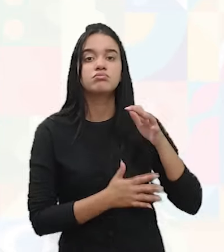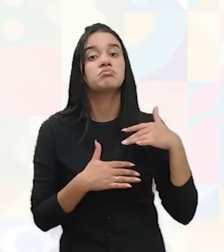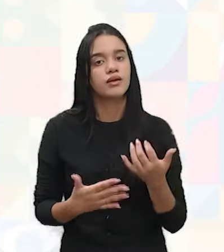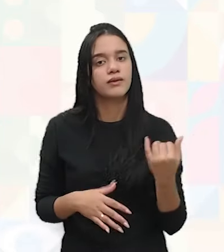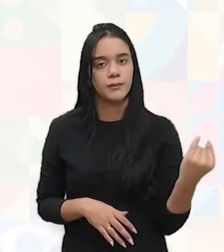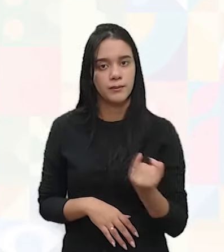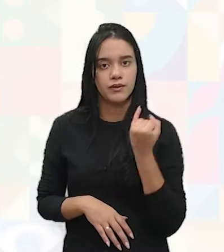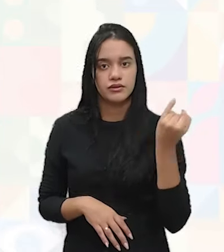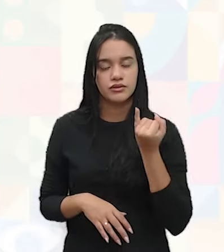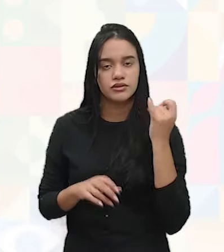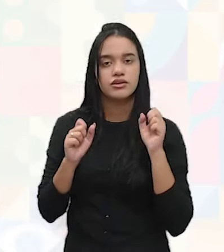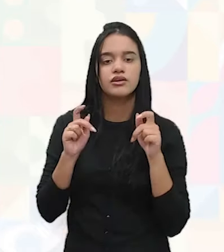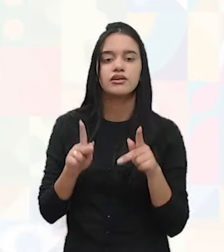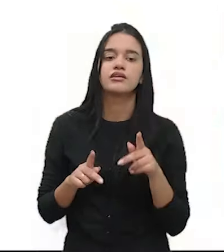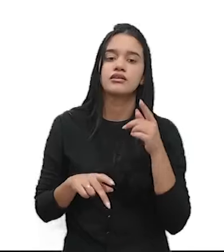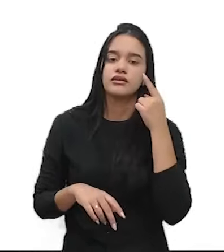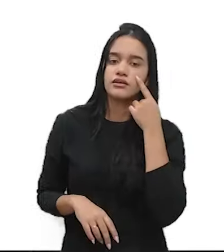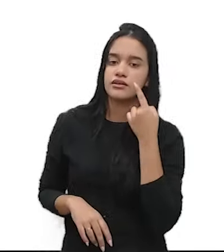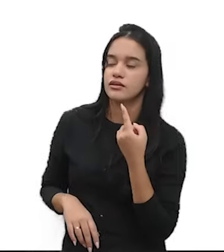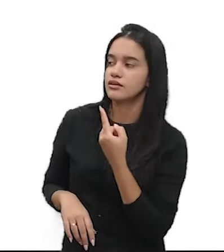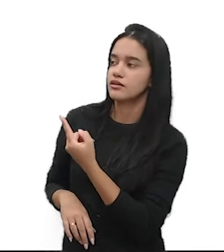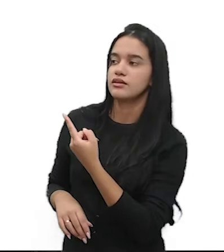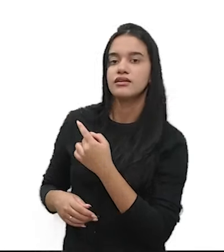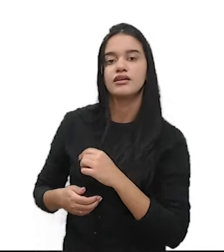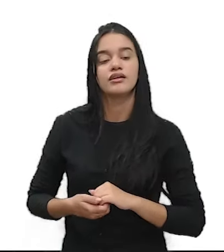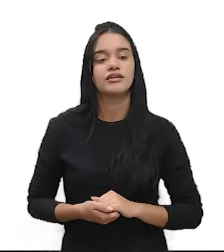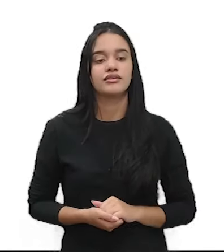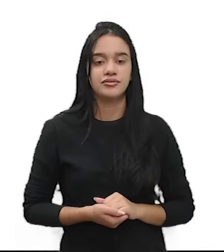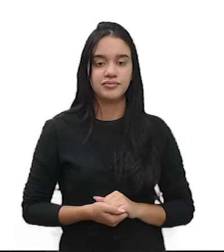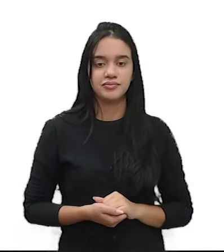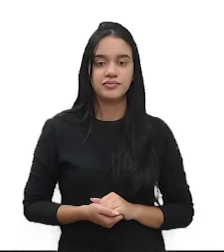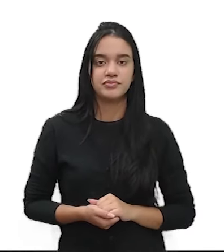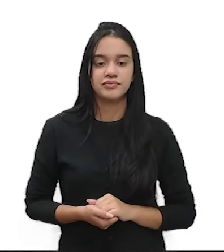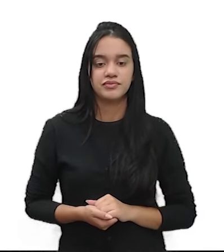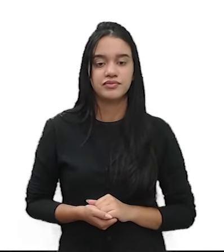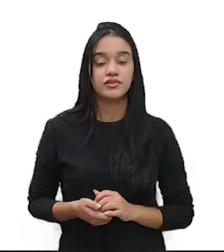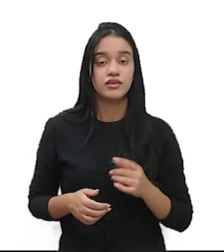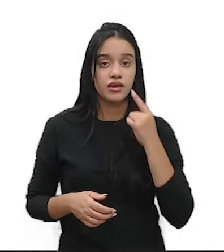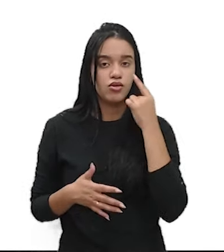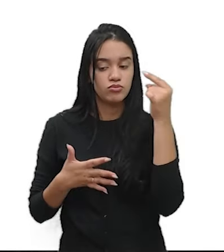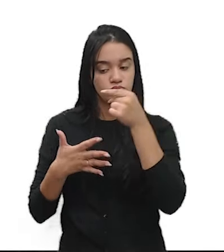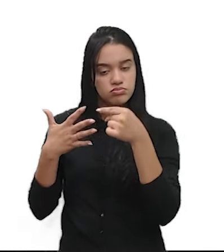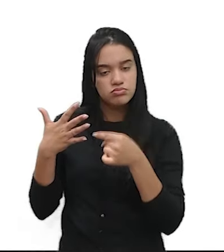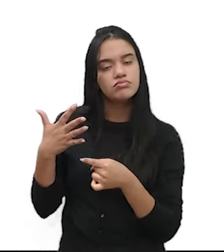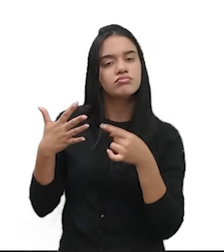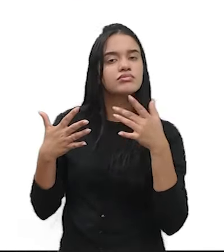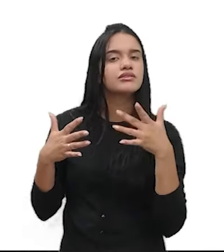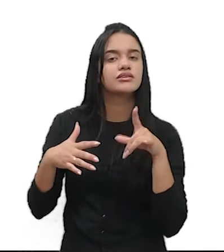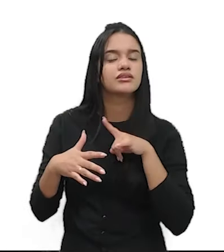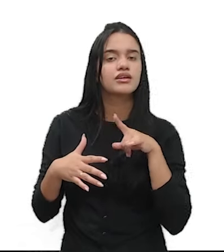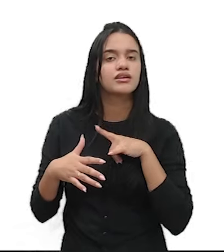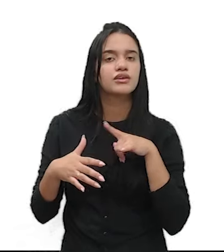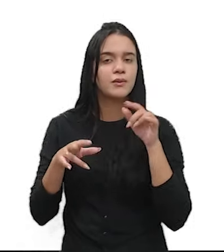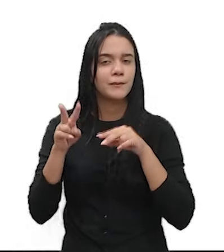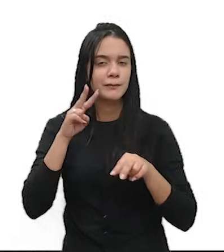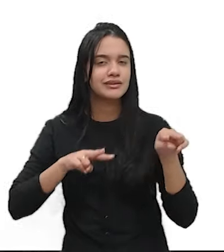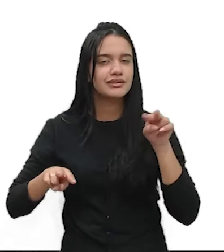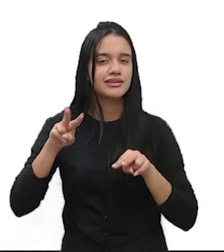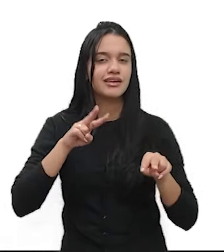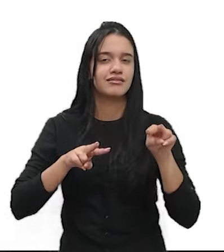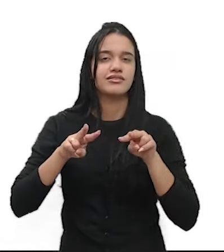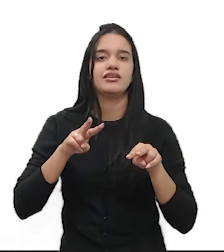importância em relação aos componentes e aos dispositivos Tá certo a gente tem que observar que os